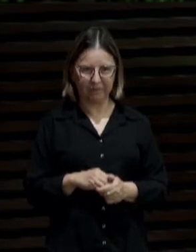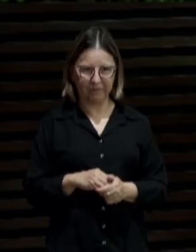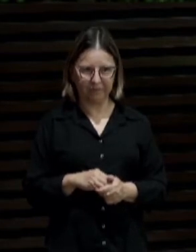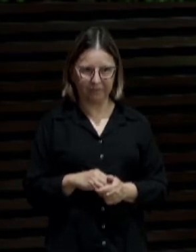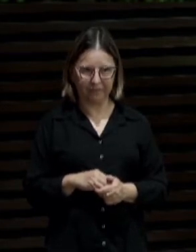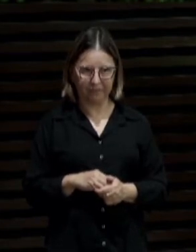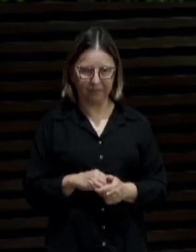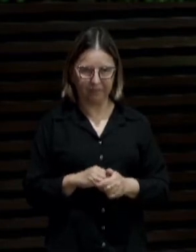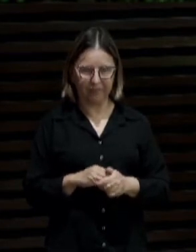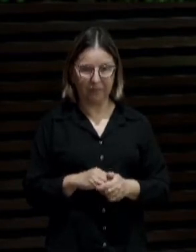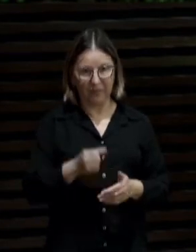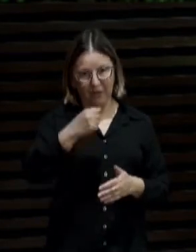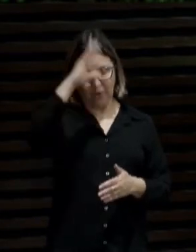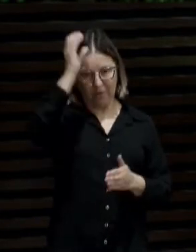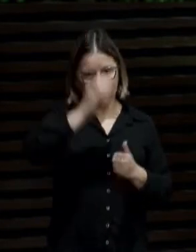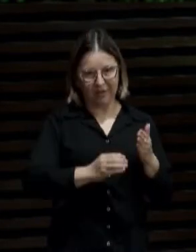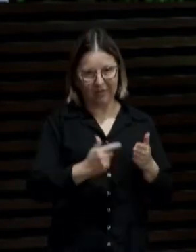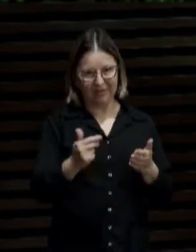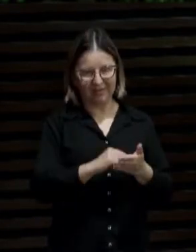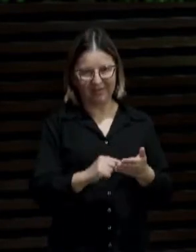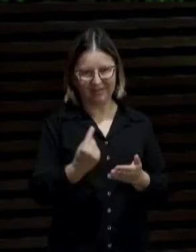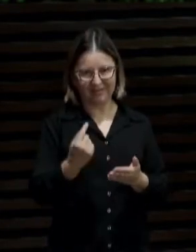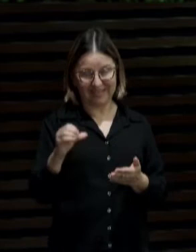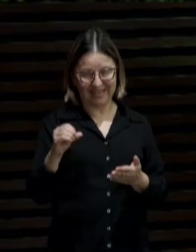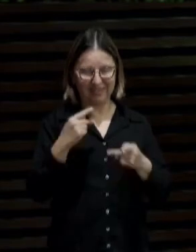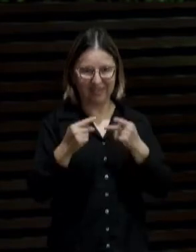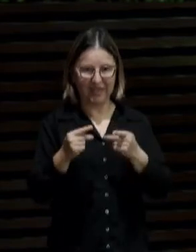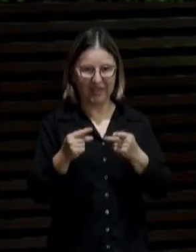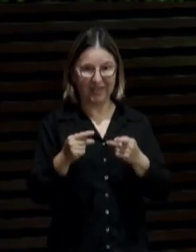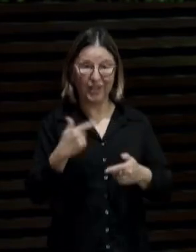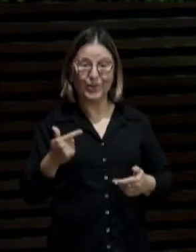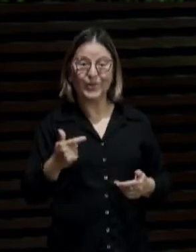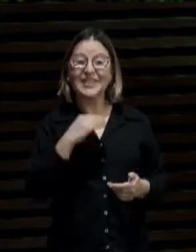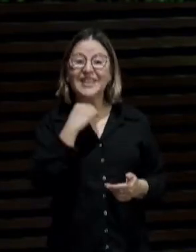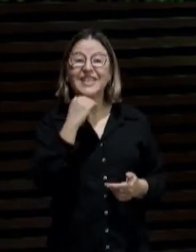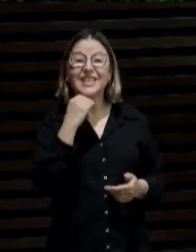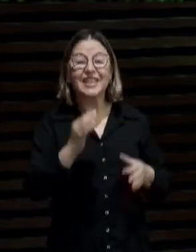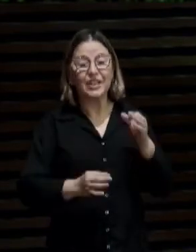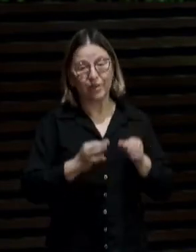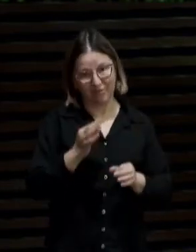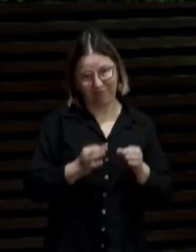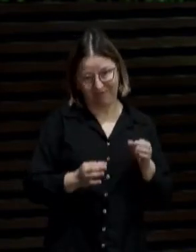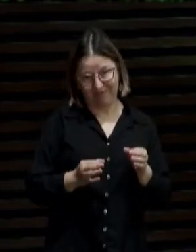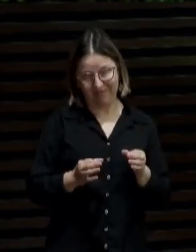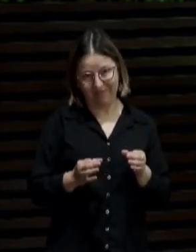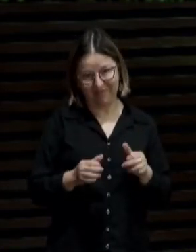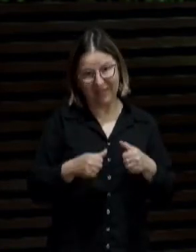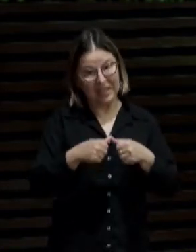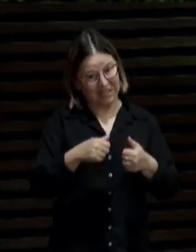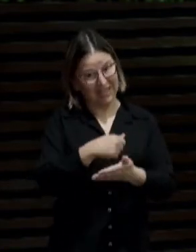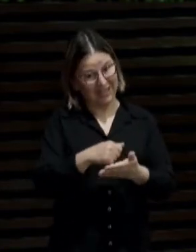que Romanos 3,10 diga que não há nenhum justo, afirmação retirada diretamente dos Salmos, de novo, do